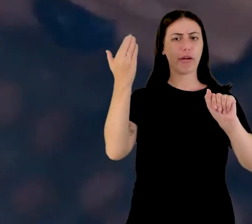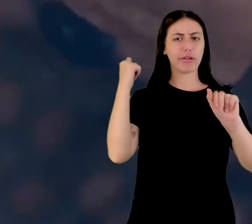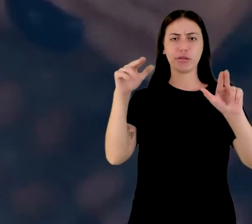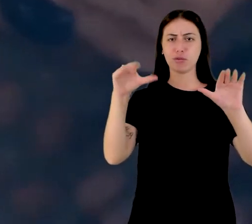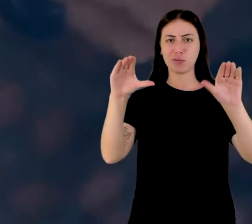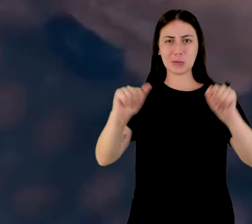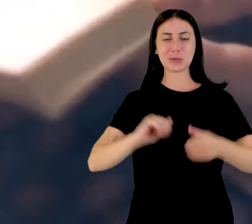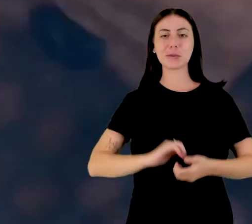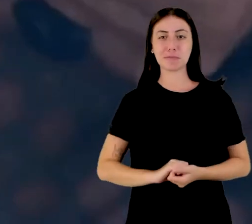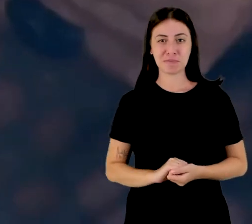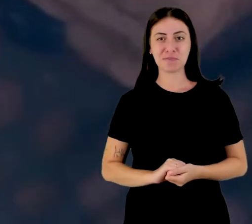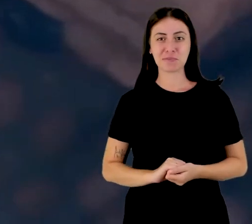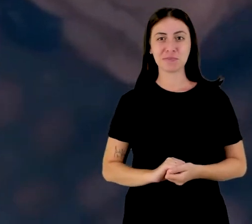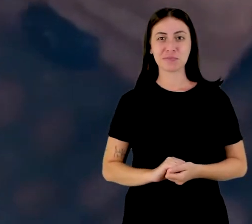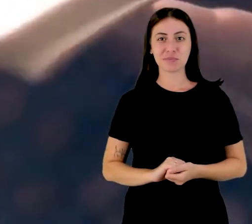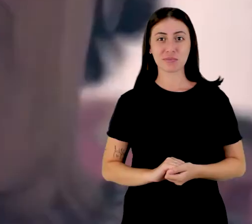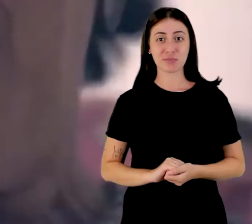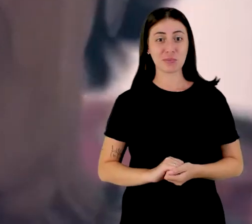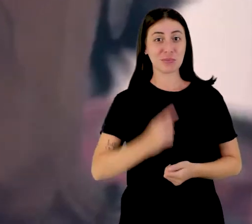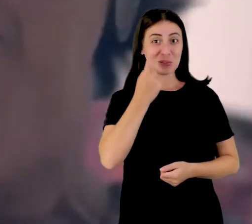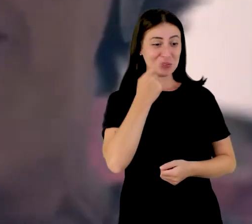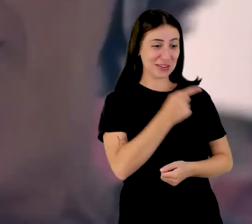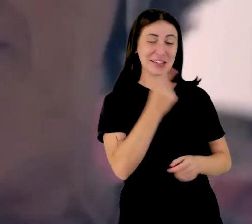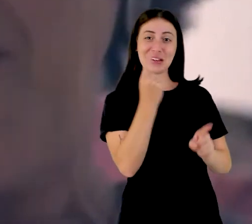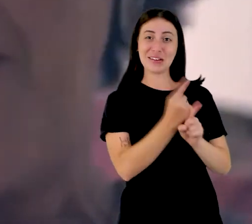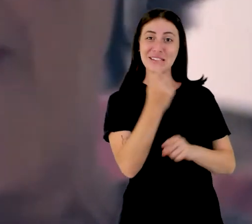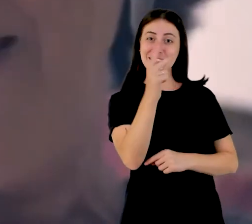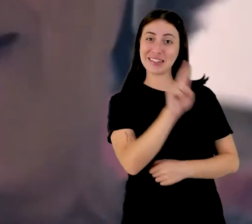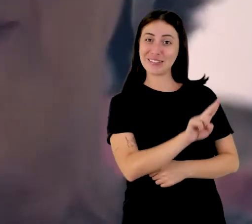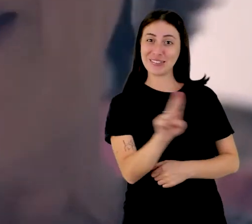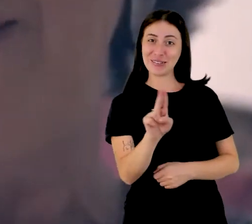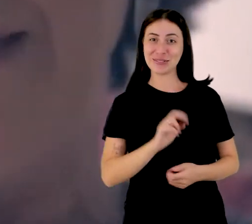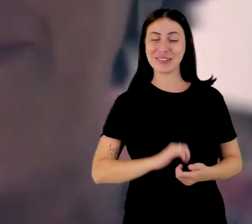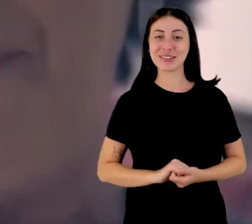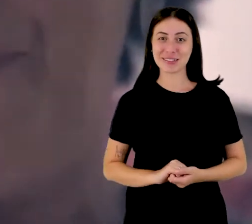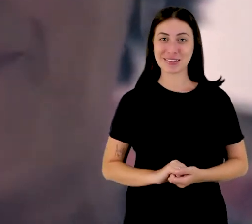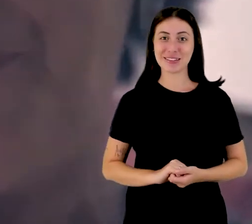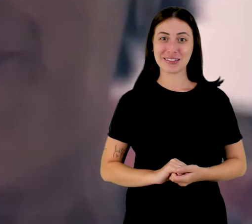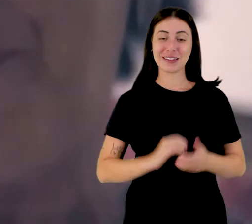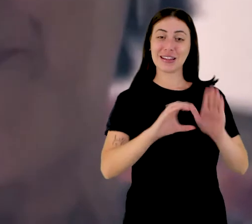E foi aqui que eu achei seu nome. Um dos capítulos chama Maíra Coraci.